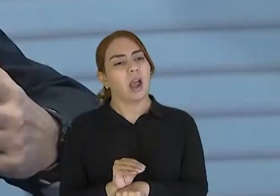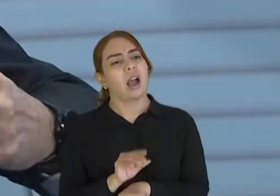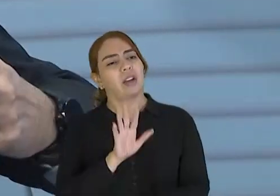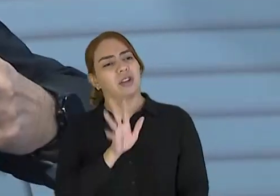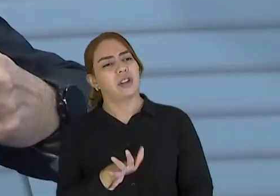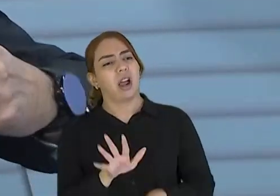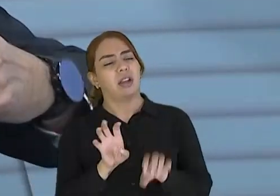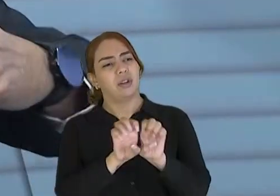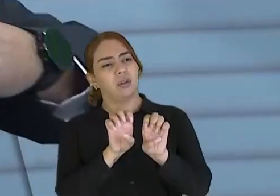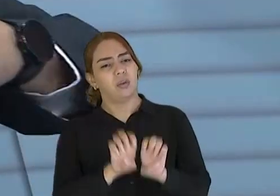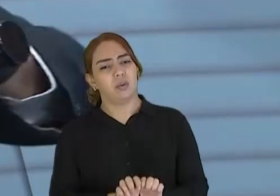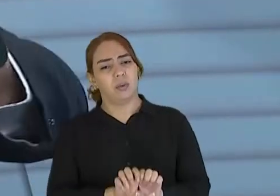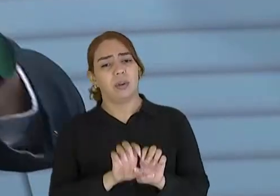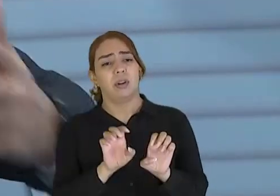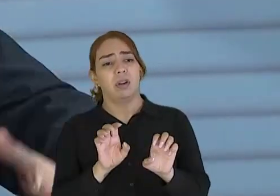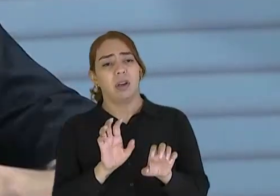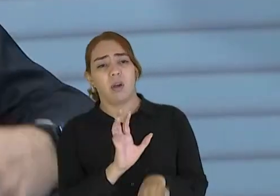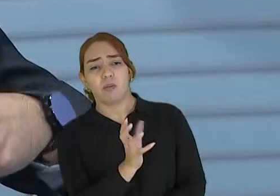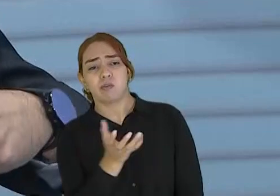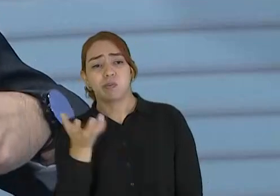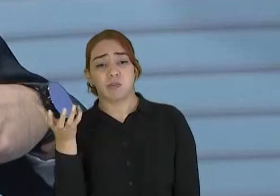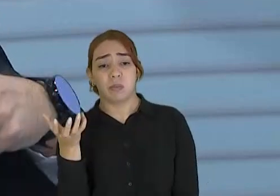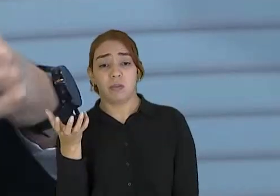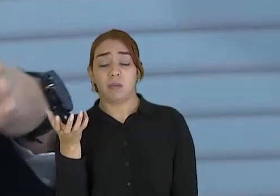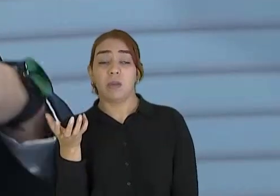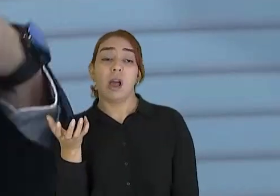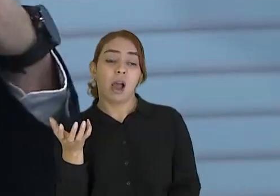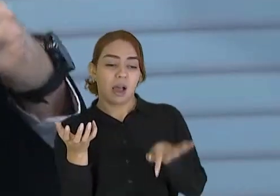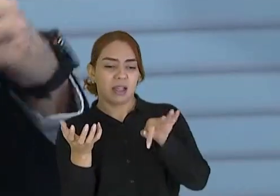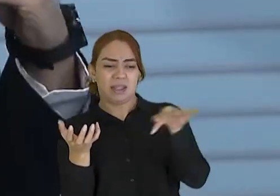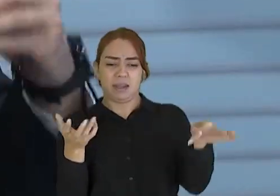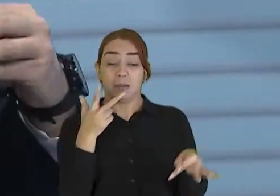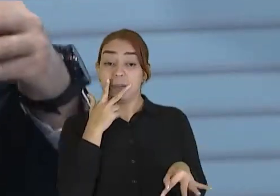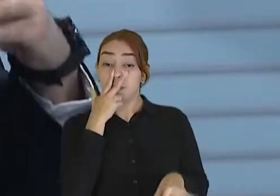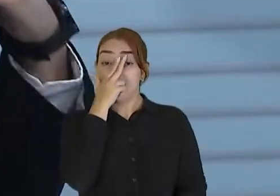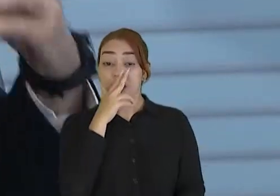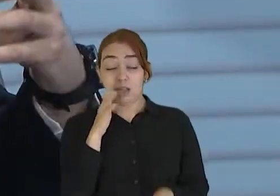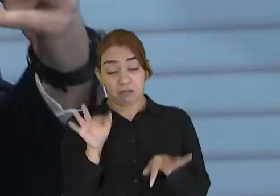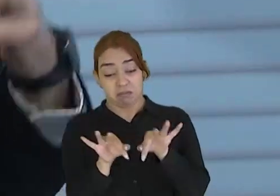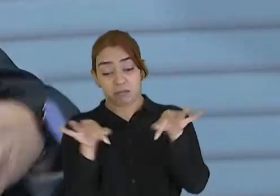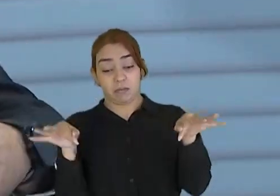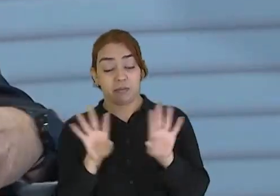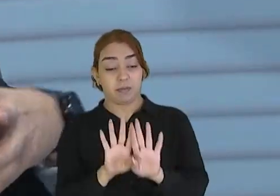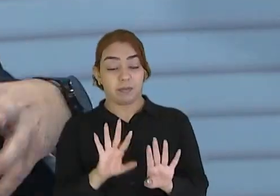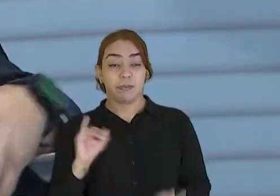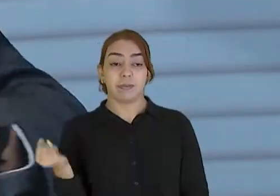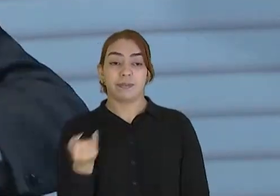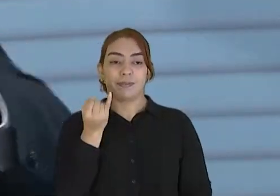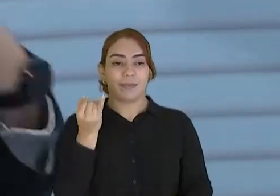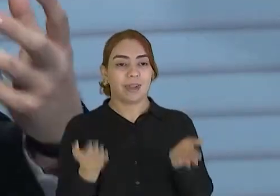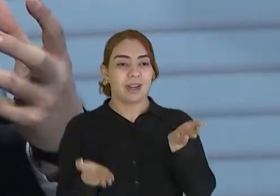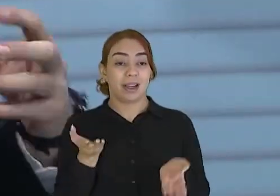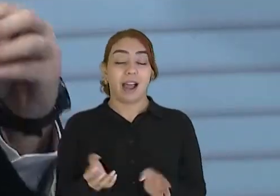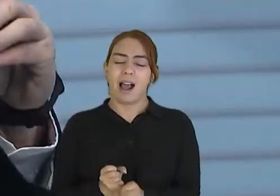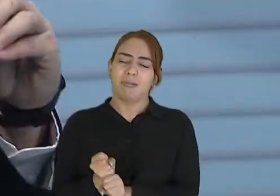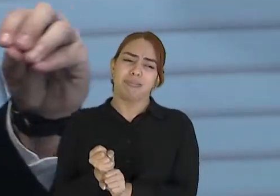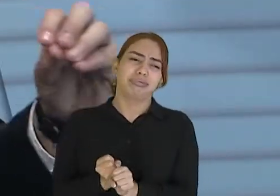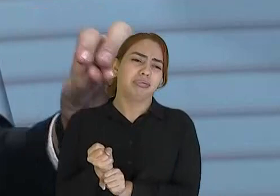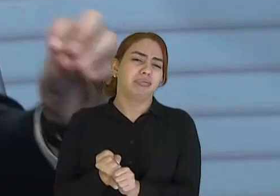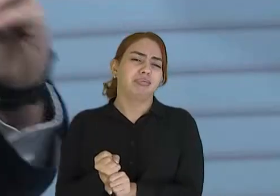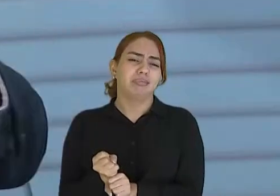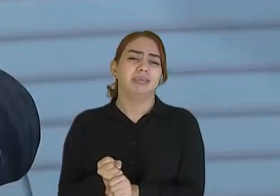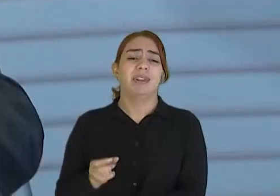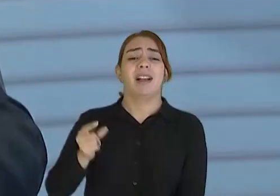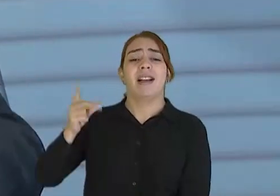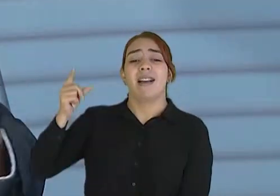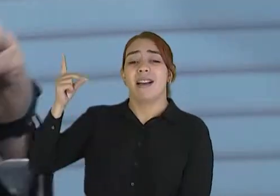vegetação de porte menor, mas ela tem uma função essencial. Ela dá o equilíbrio, ou seja, ela está aqui há milhares de anos. Então, ela